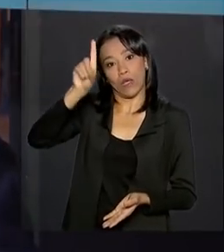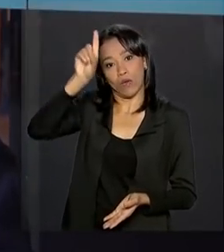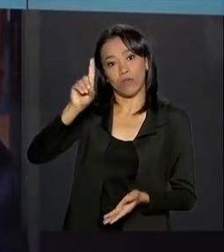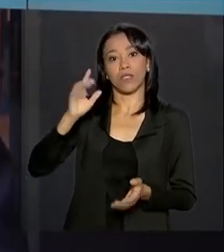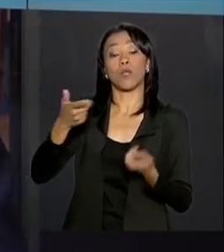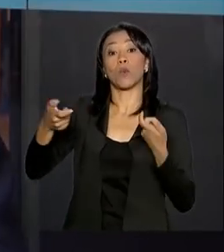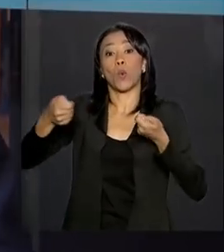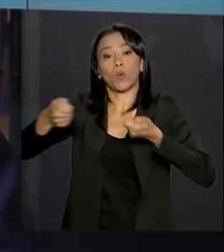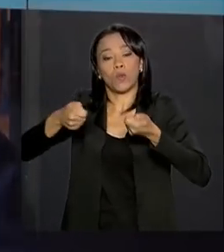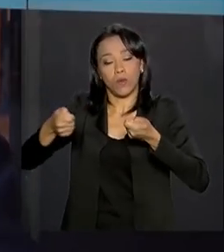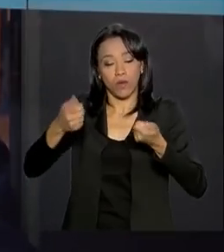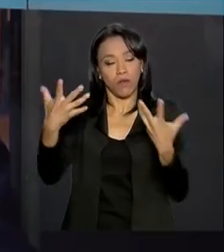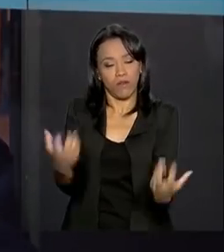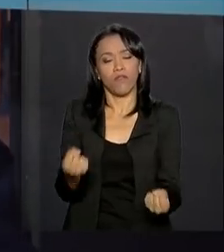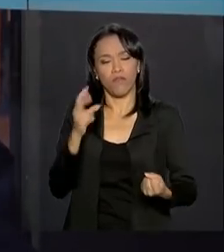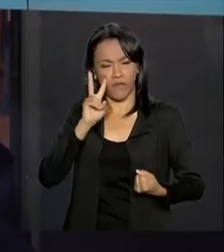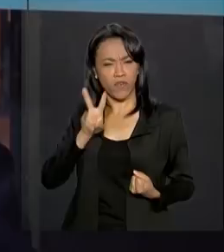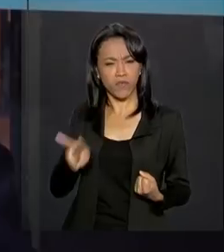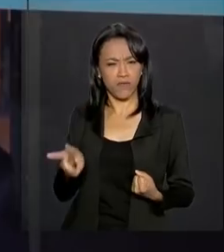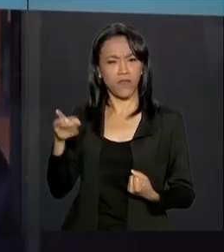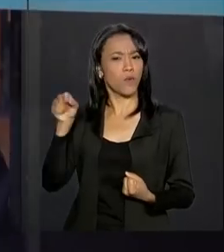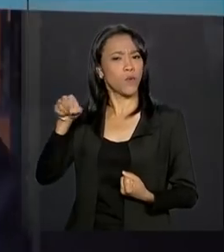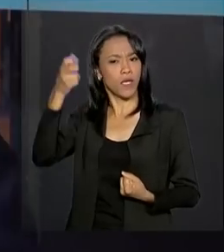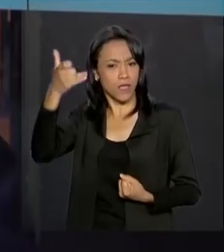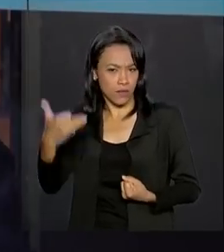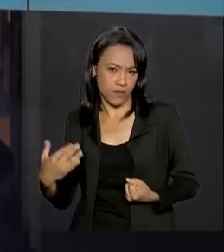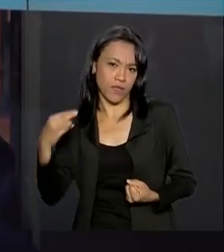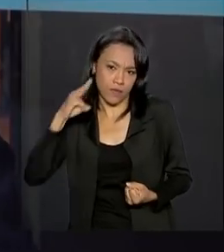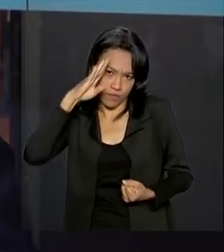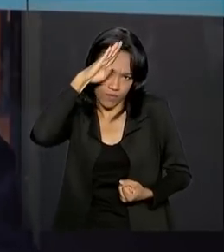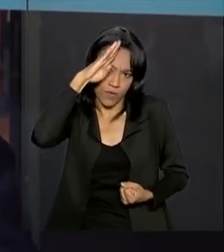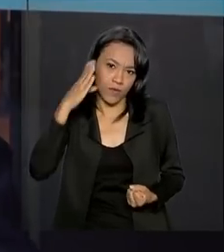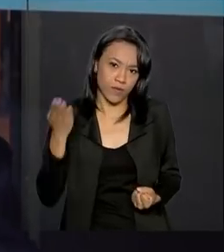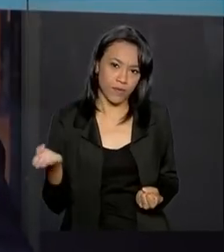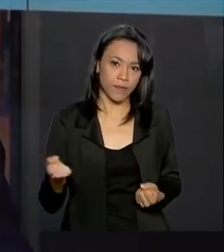no comando. Vamos ver o que disse o presidente Jair Bolsonaro.